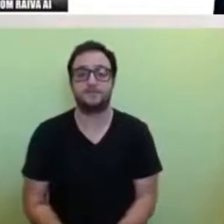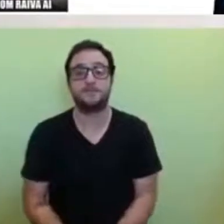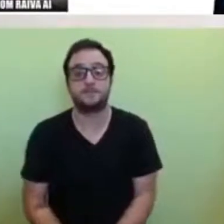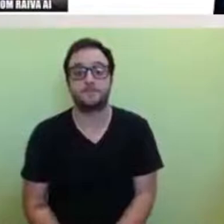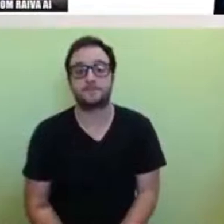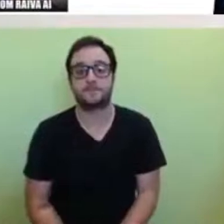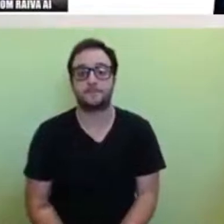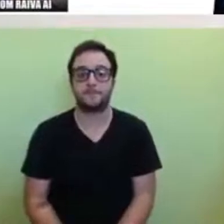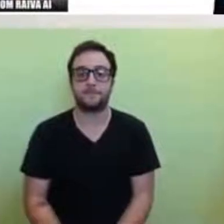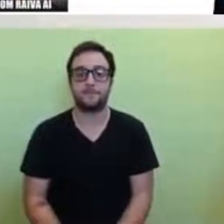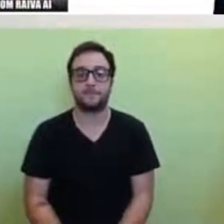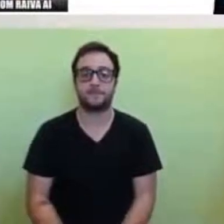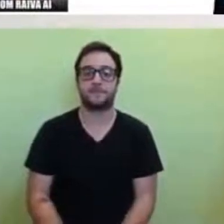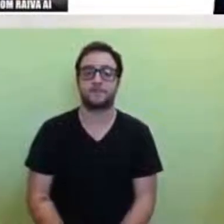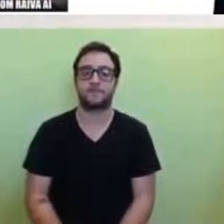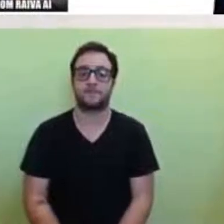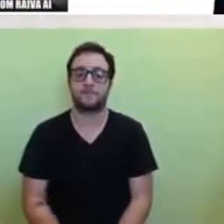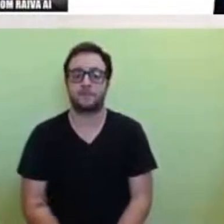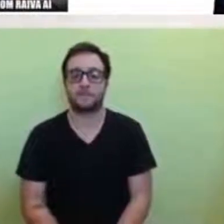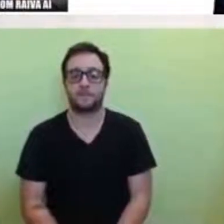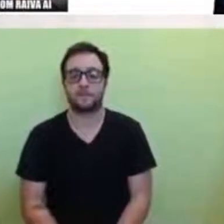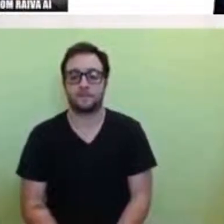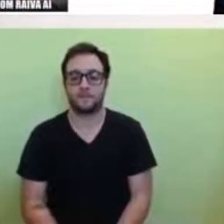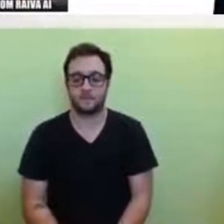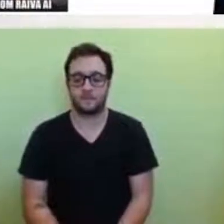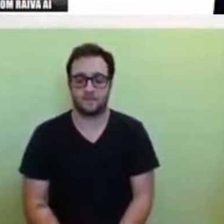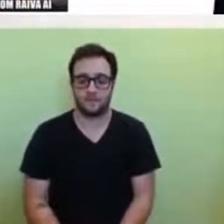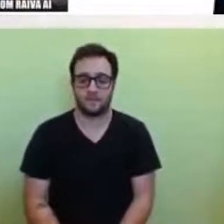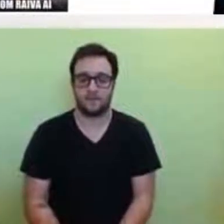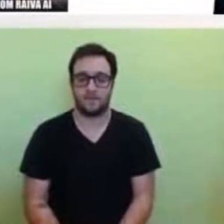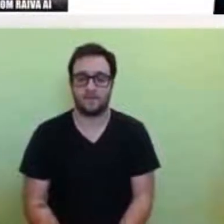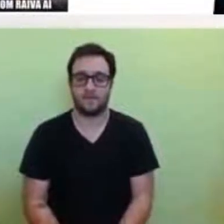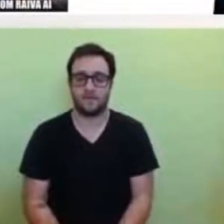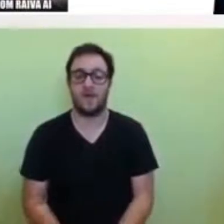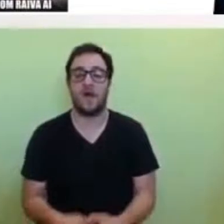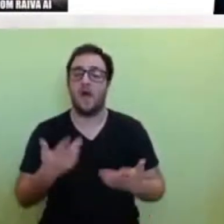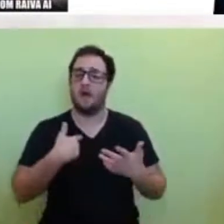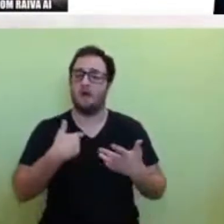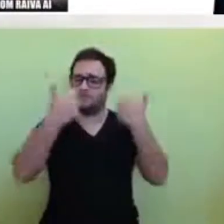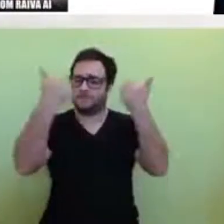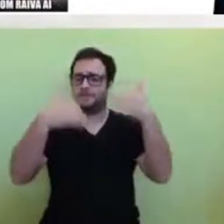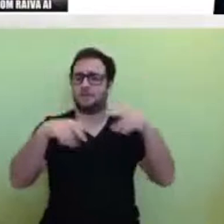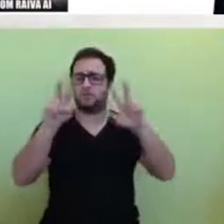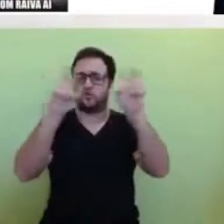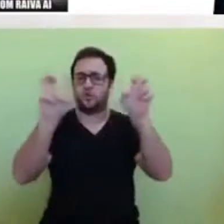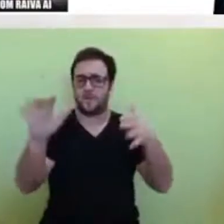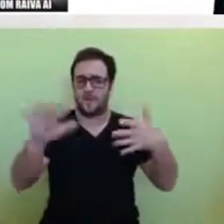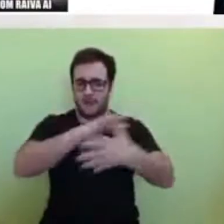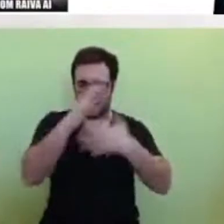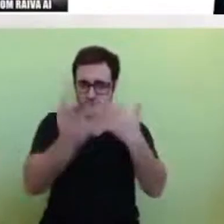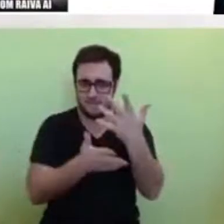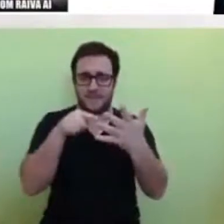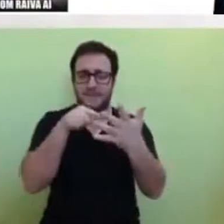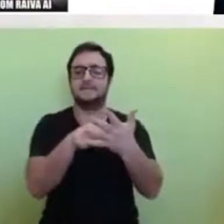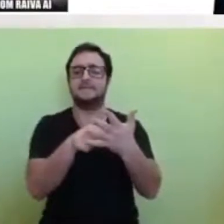falem sobre a língua de sinais. Pode dizer, ah, não, mas a língua de sinais ela não consegue passar o sentimento.